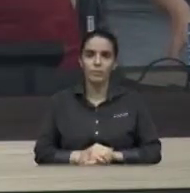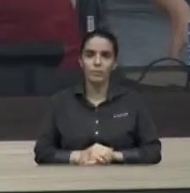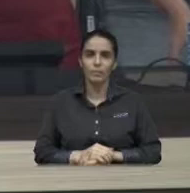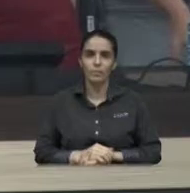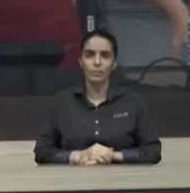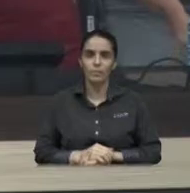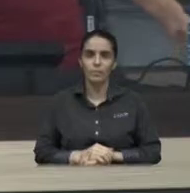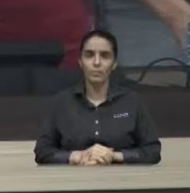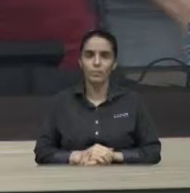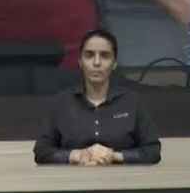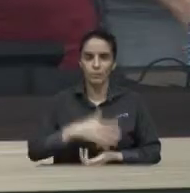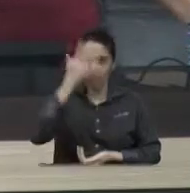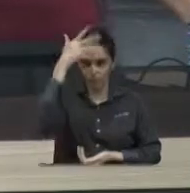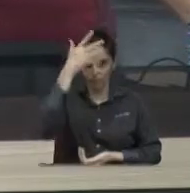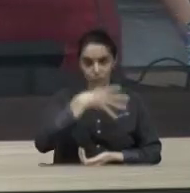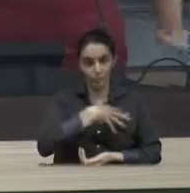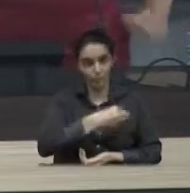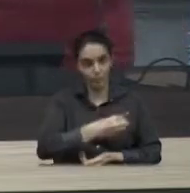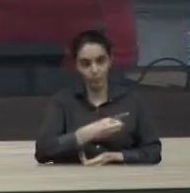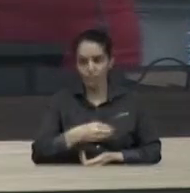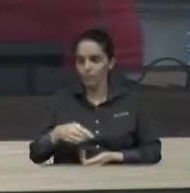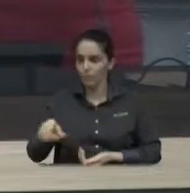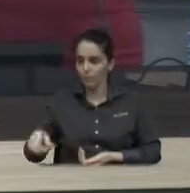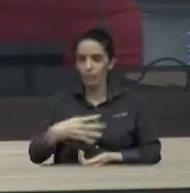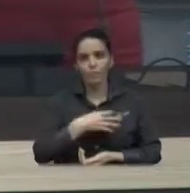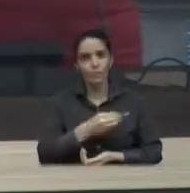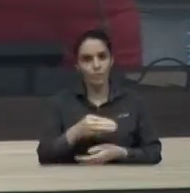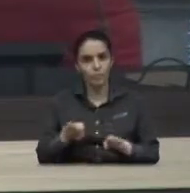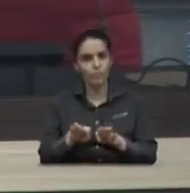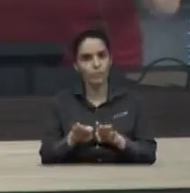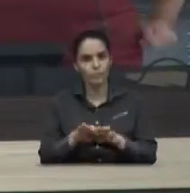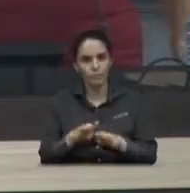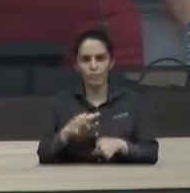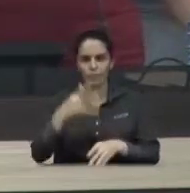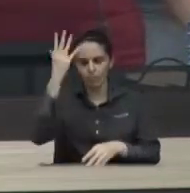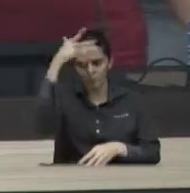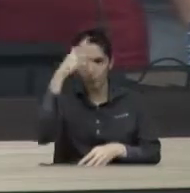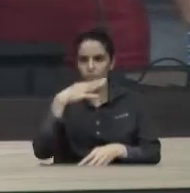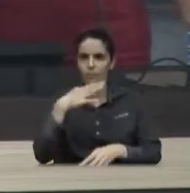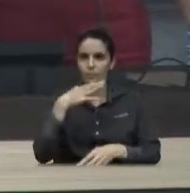do vereador. E mantinha com ele uma